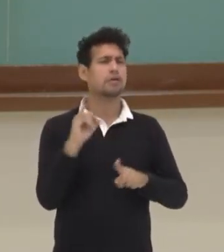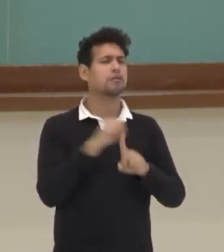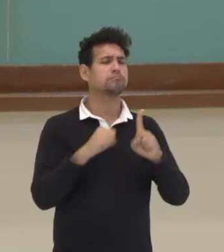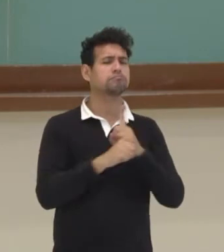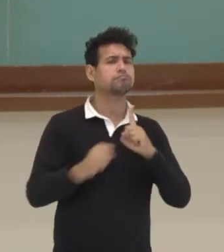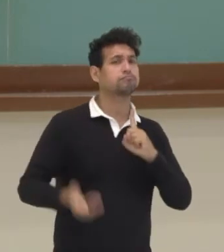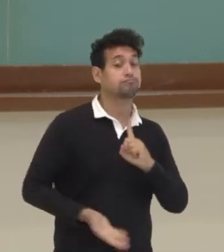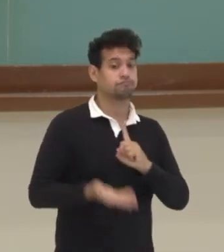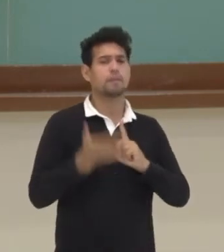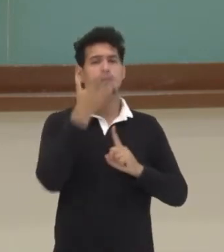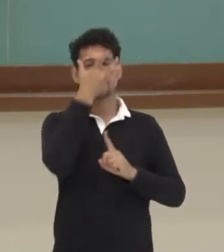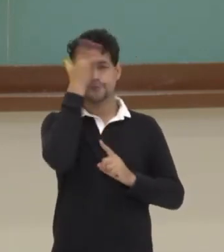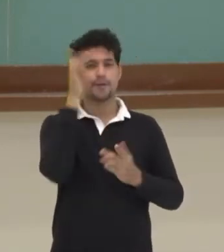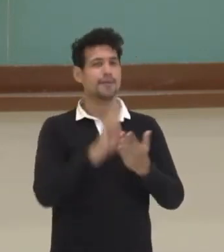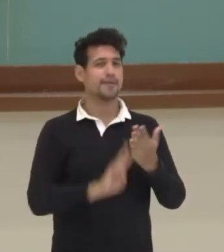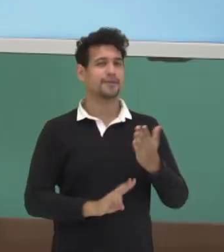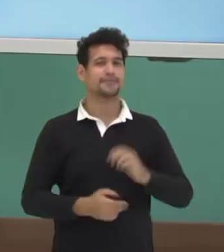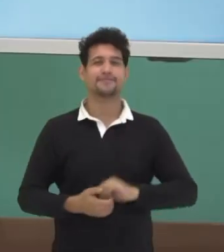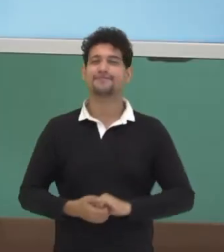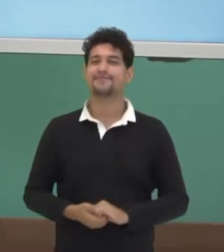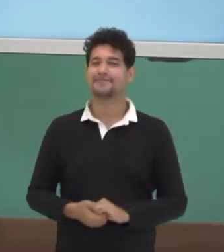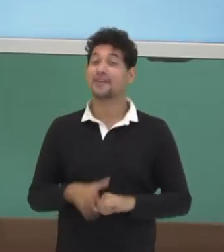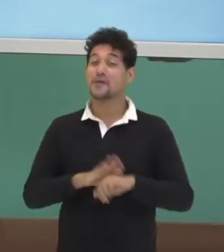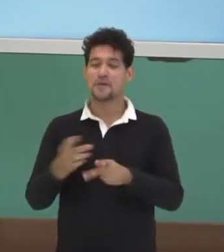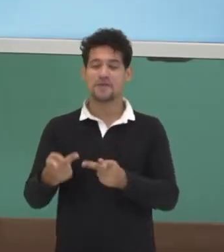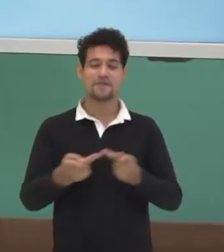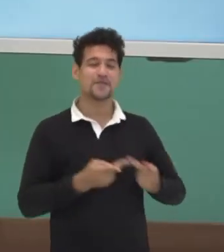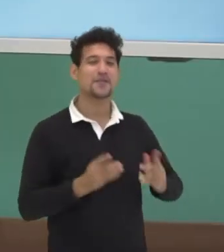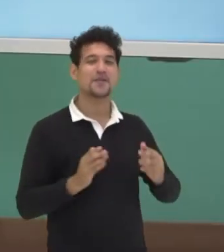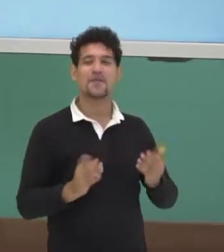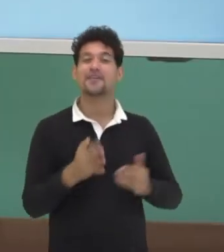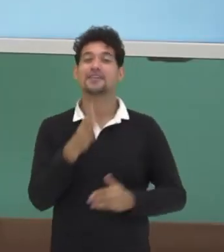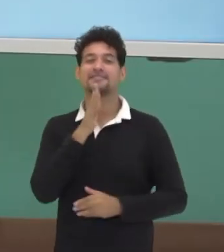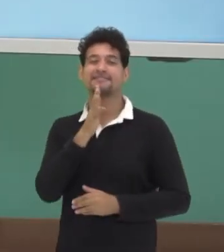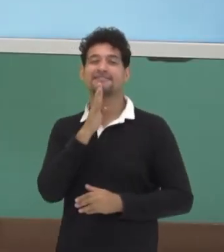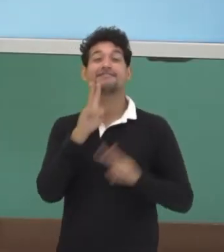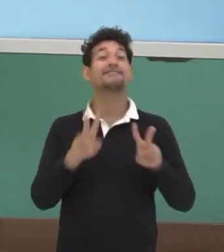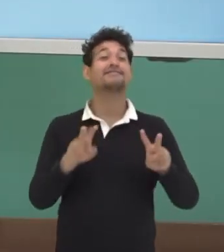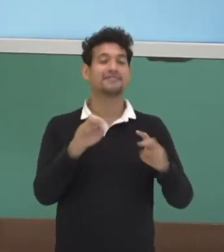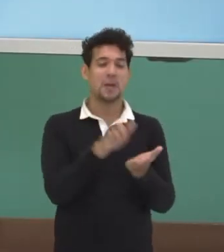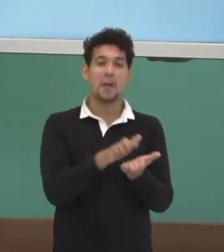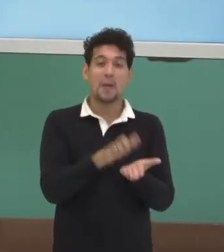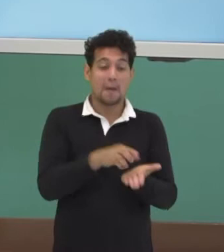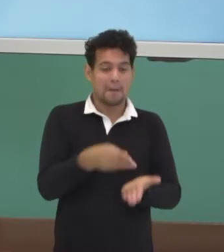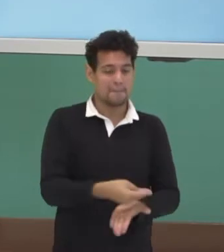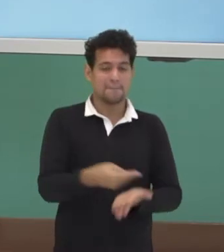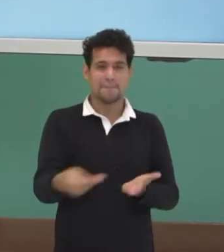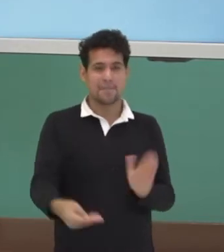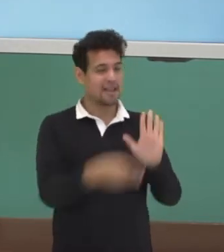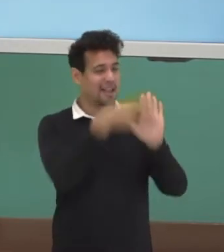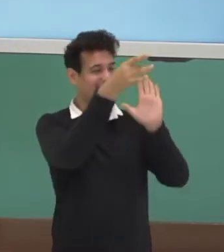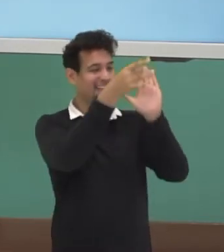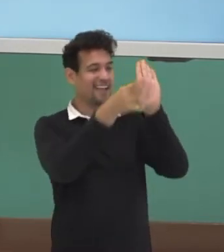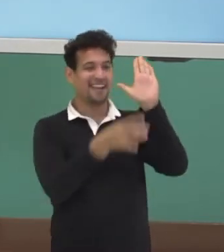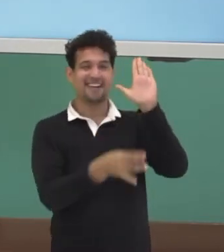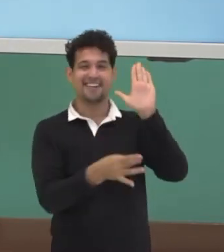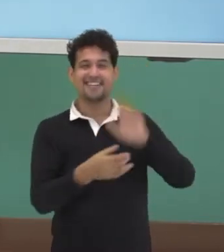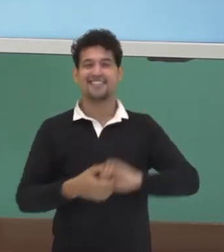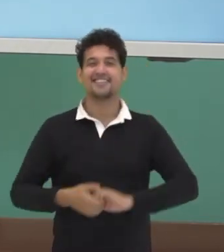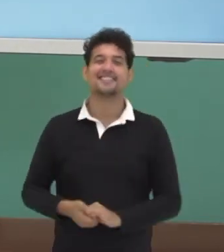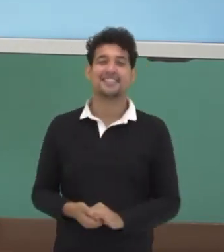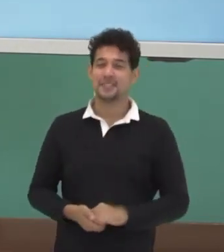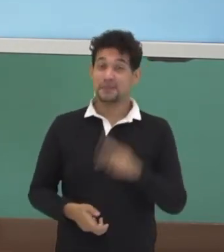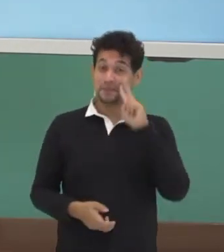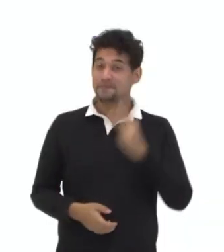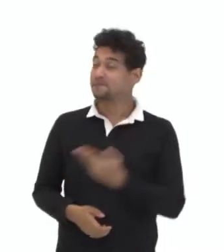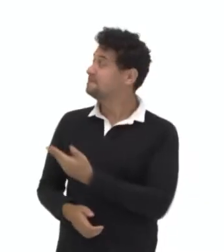leitores? Te convido a conhecer um panfleto bem detalhadamente.